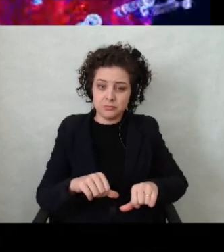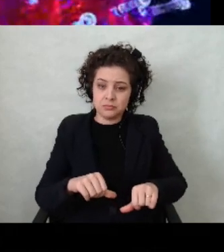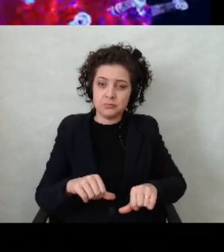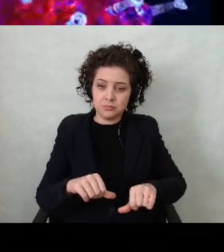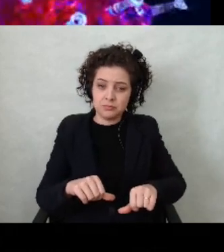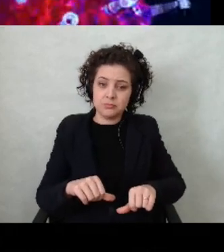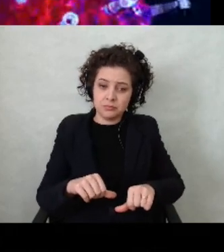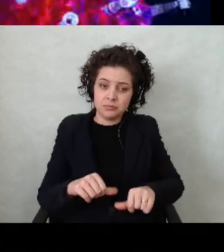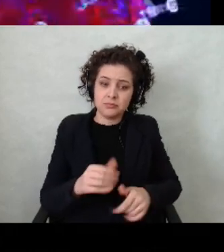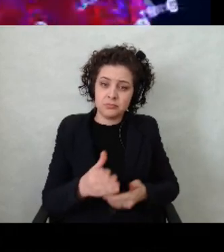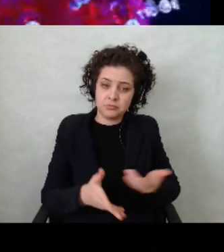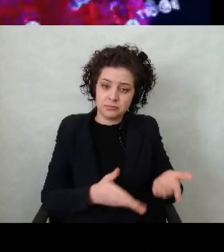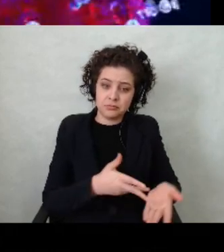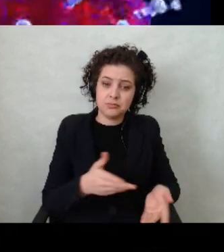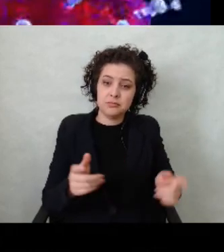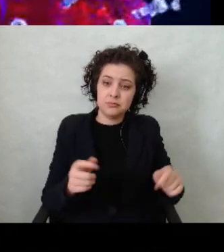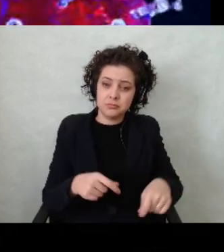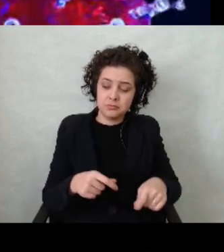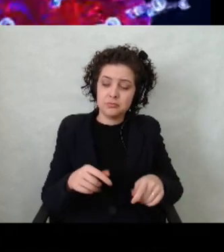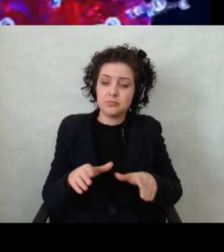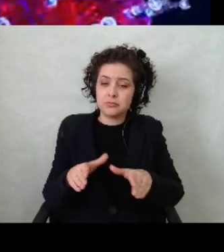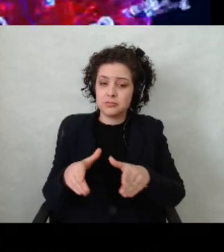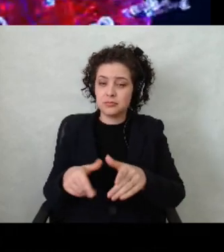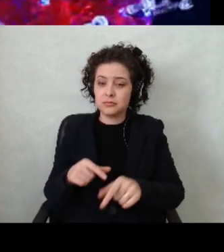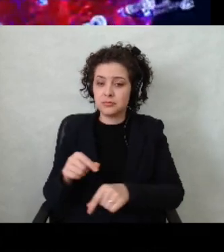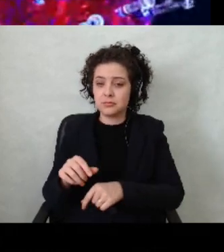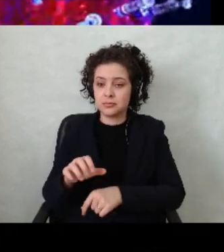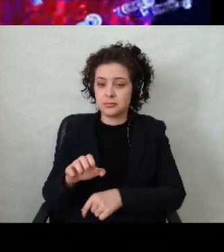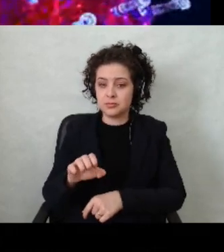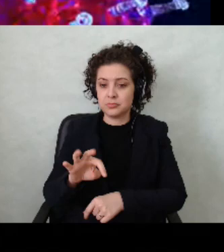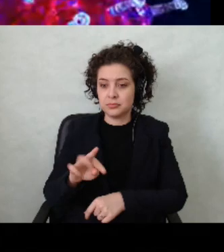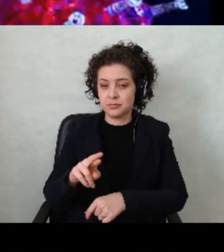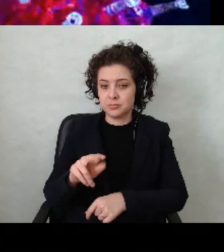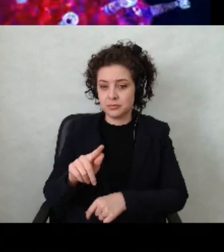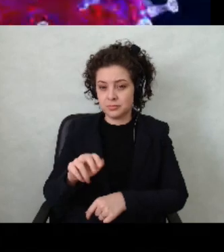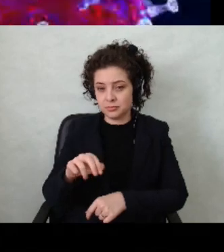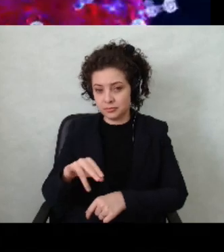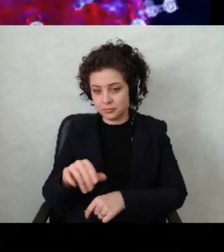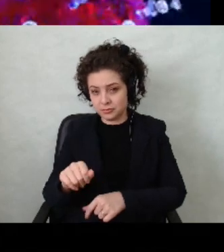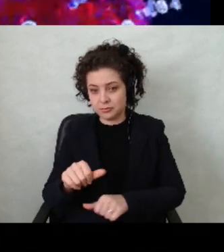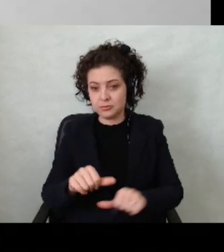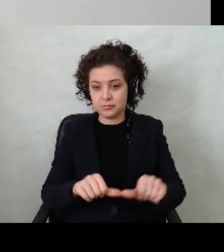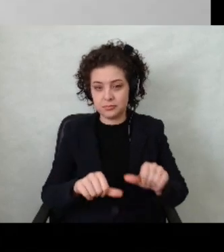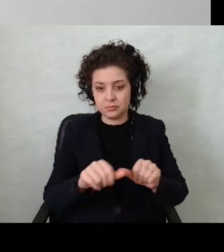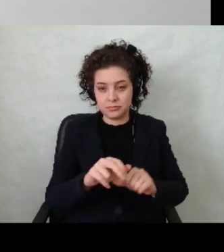em compostos com atividade estrogênica, moduladores de autofagia e ECA2.